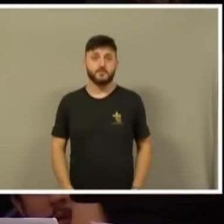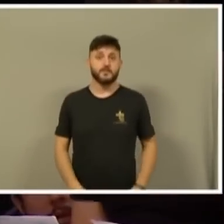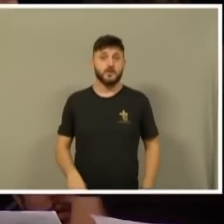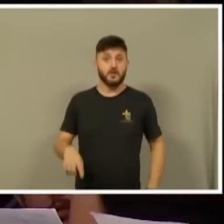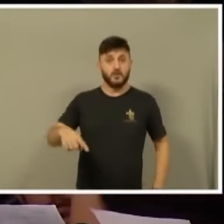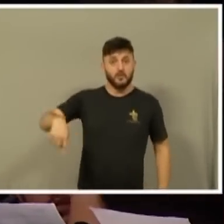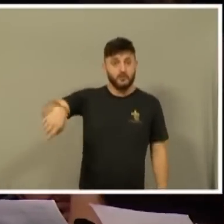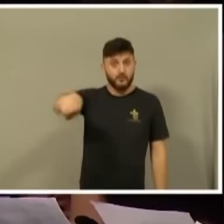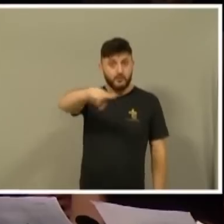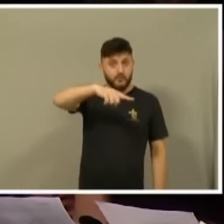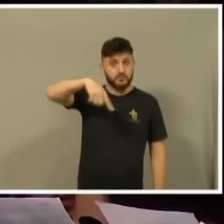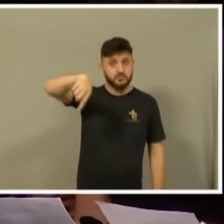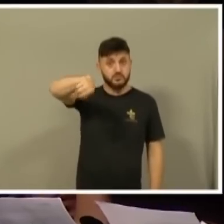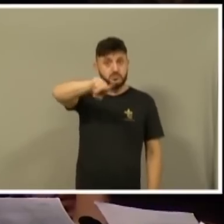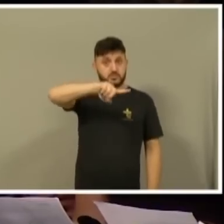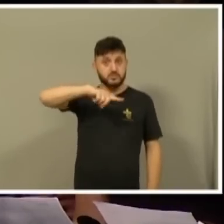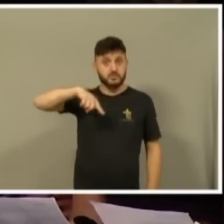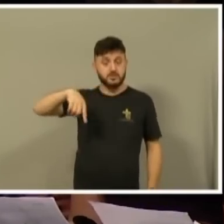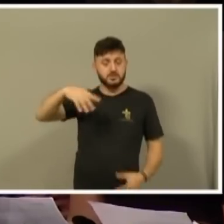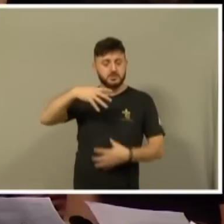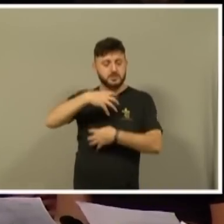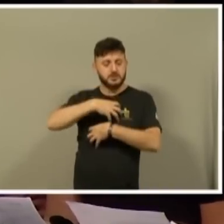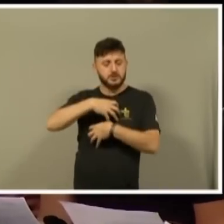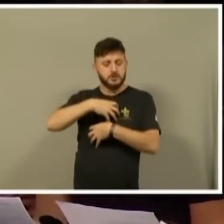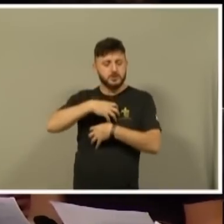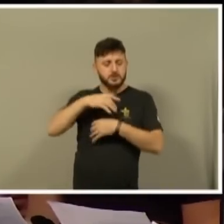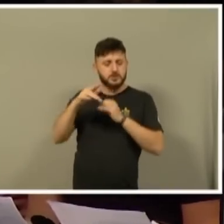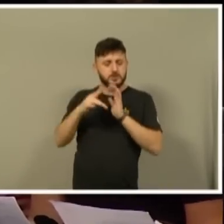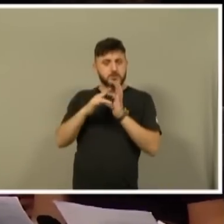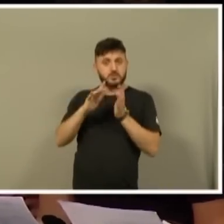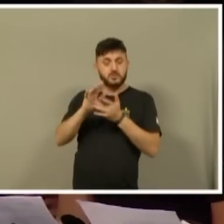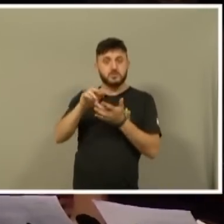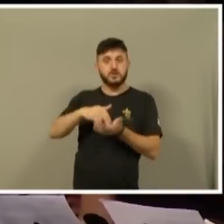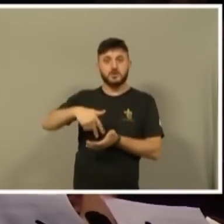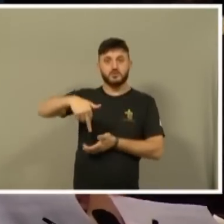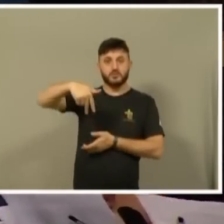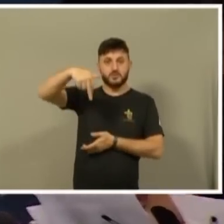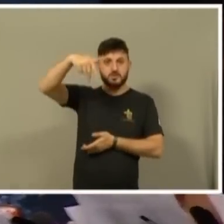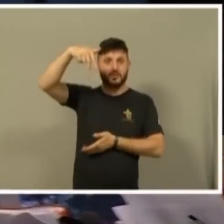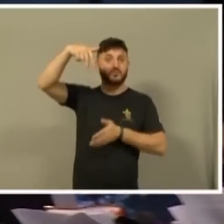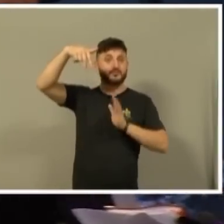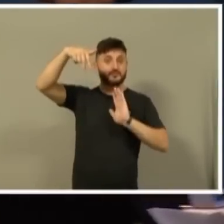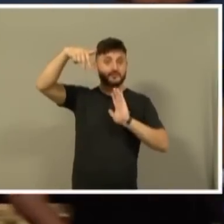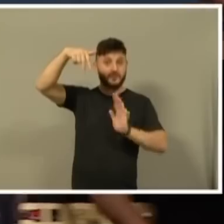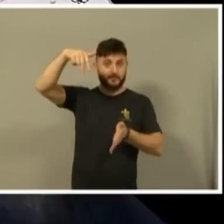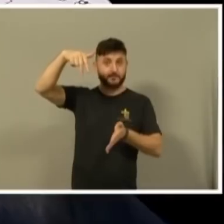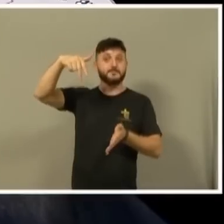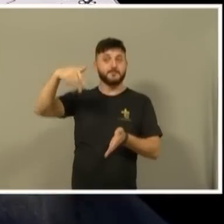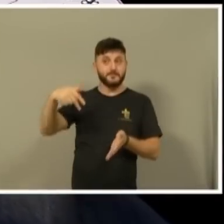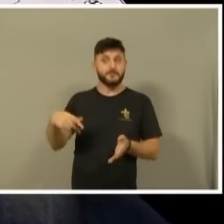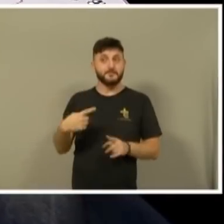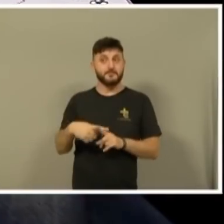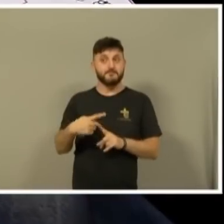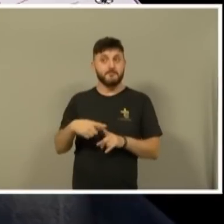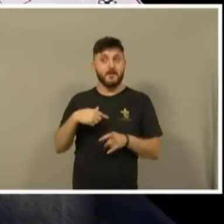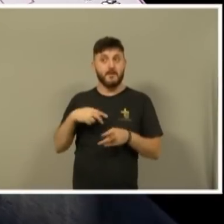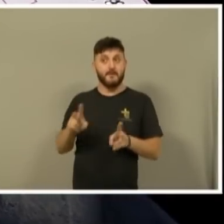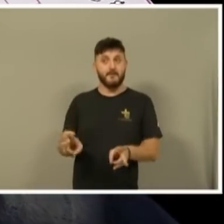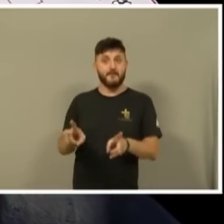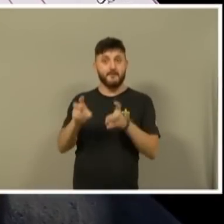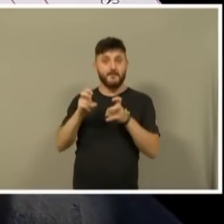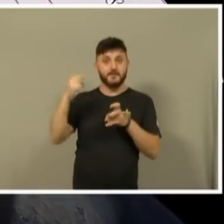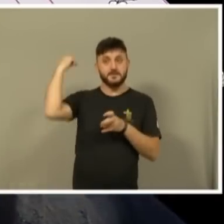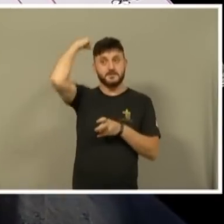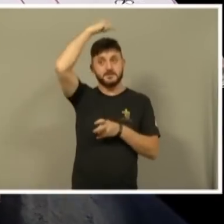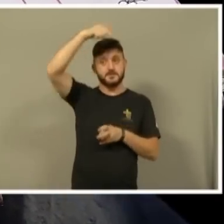coloque diante de você Jesus ressuscitado. Essa é a perspectiva de Santa